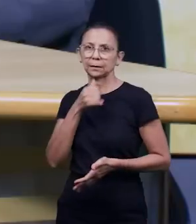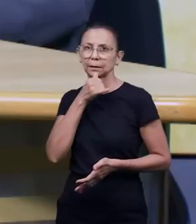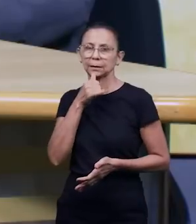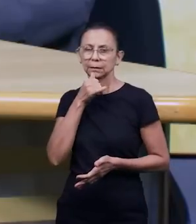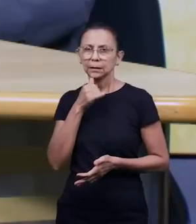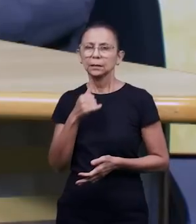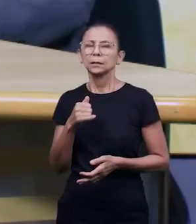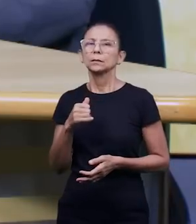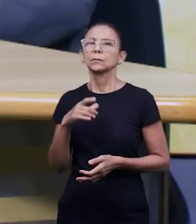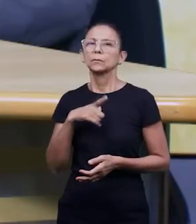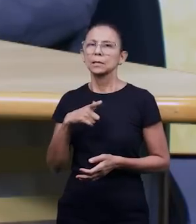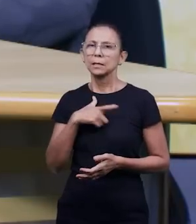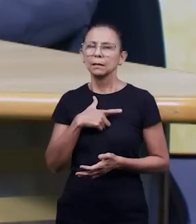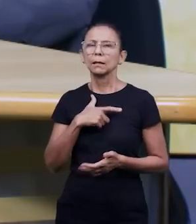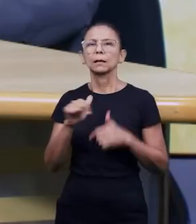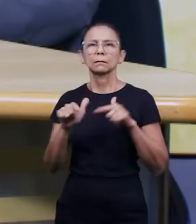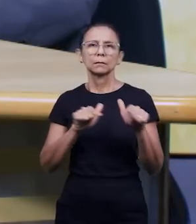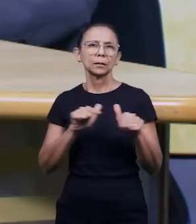O crente,